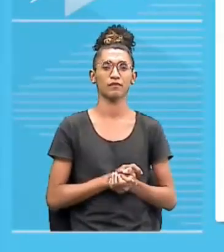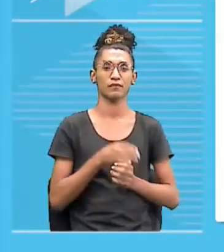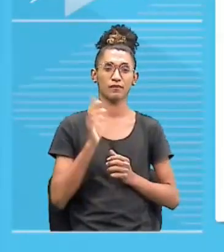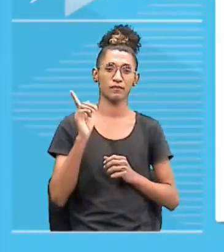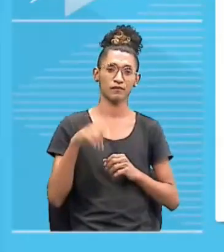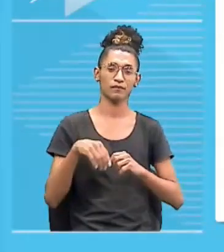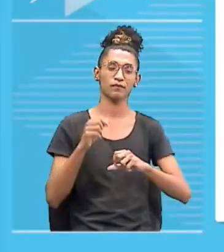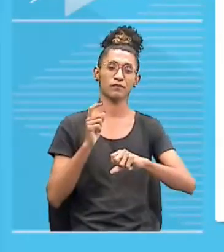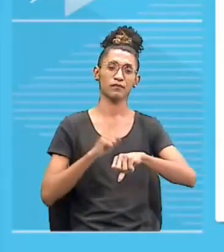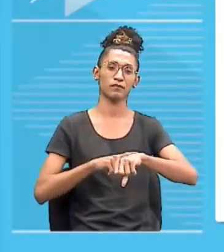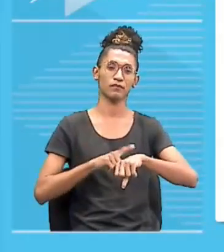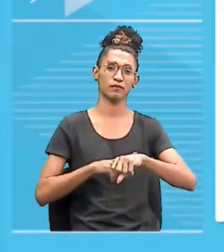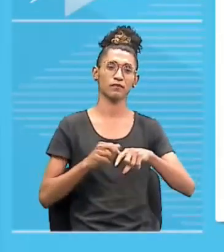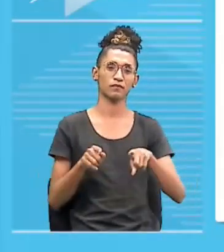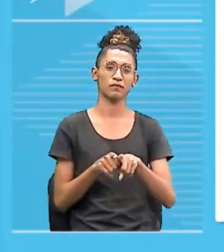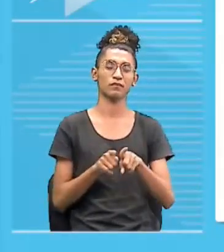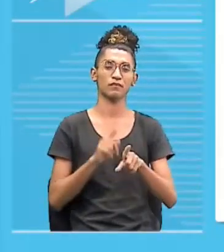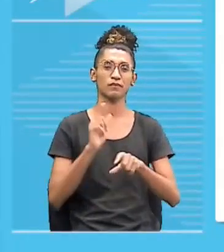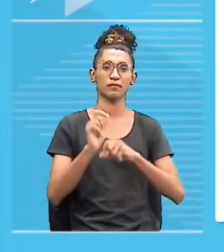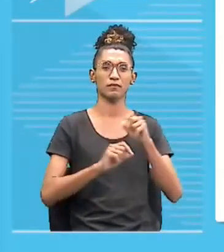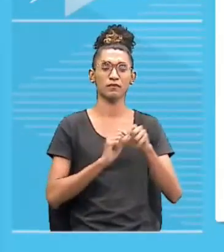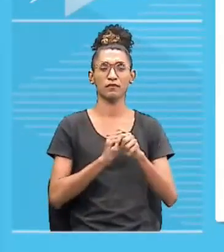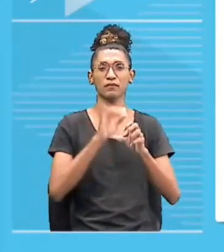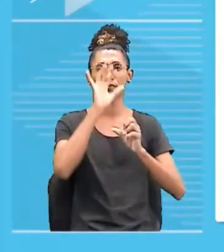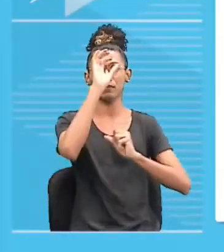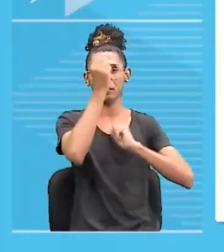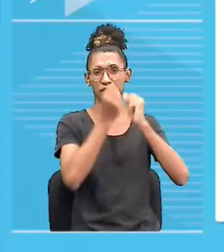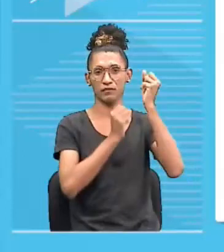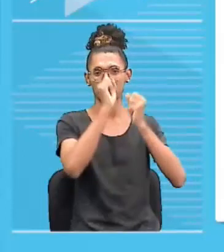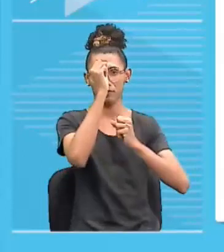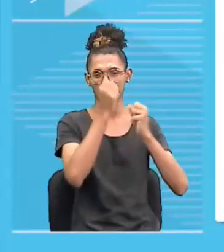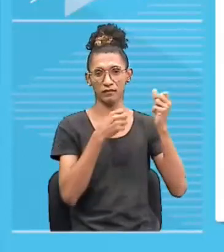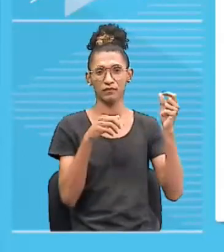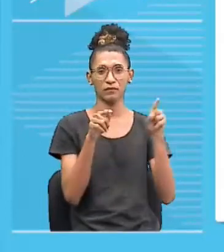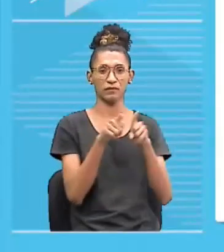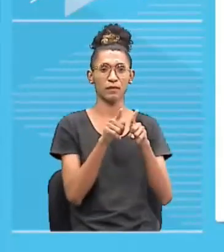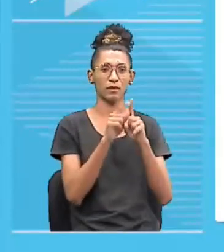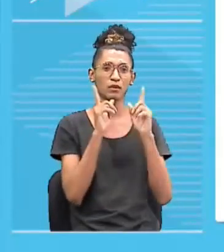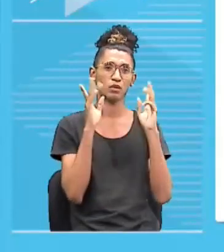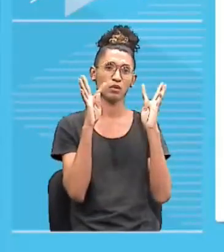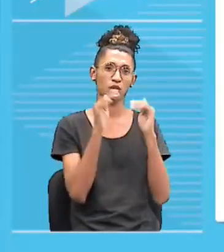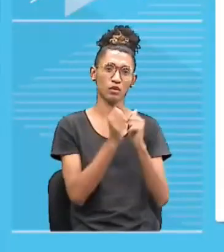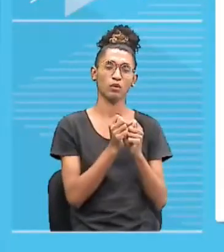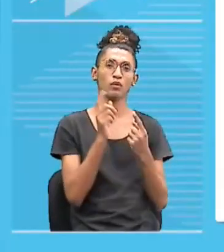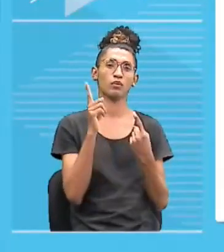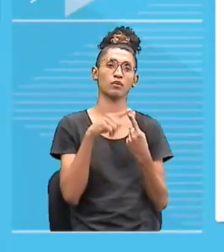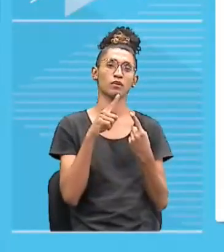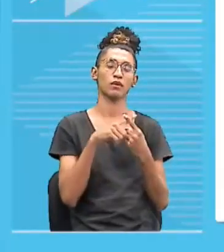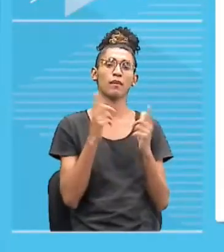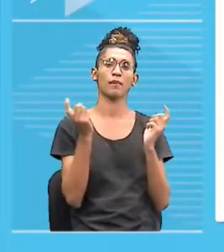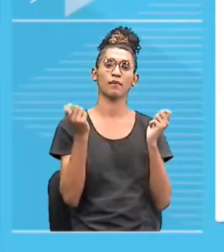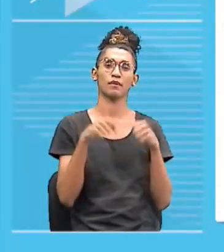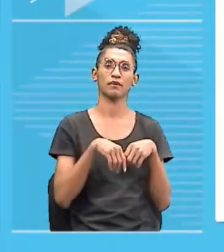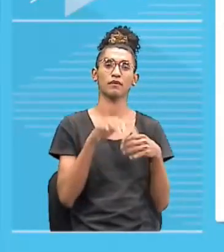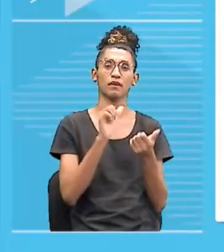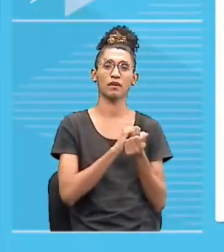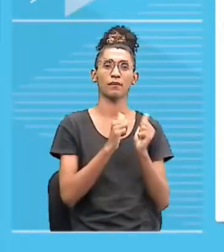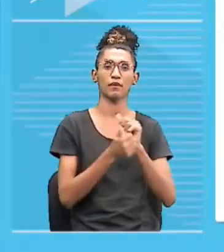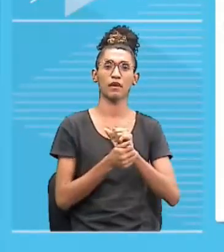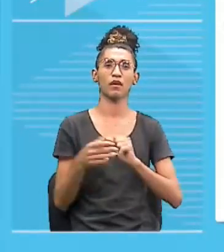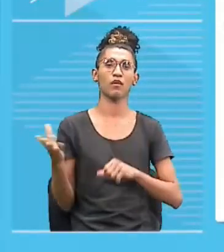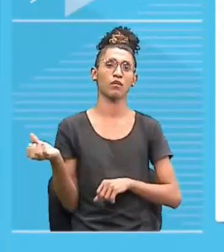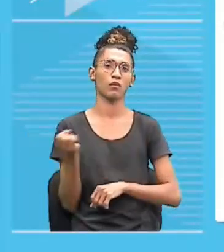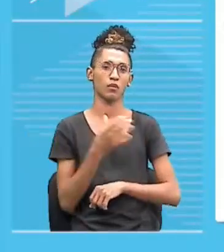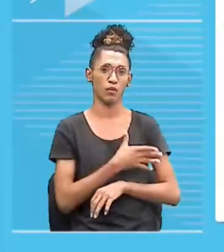de tempo para que a indústria e de todo tipo, né, se adaptem a esse novo conceito. Porque